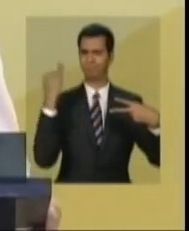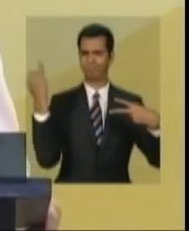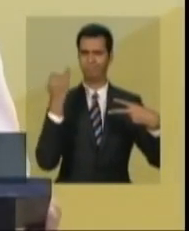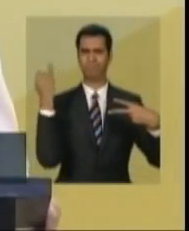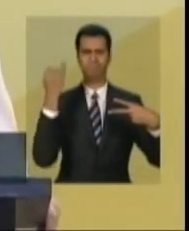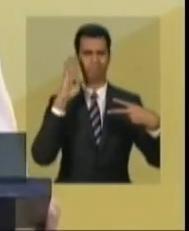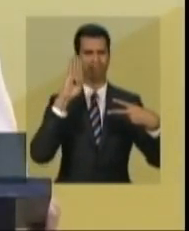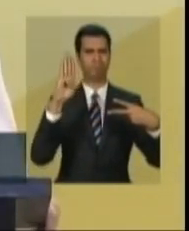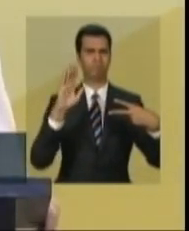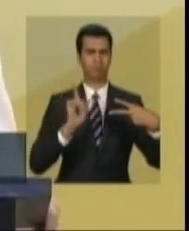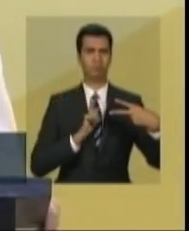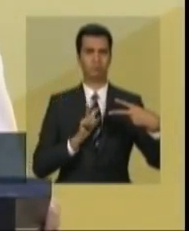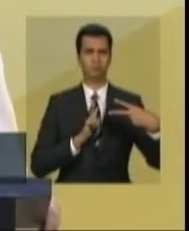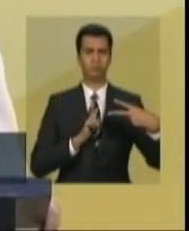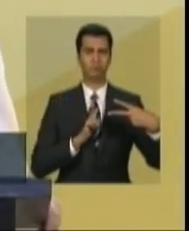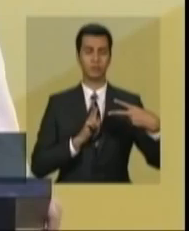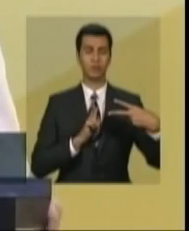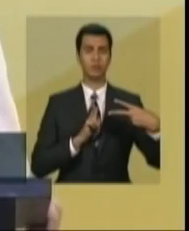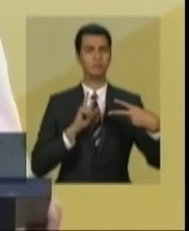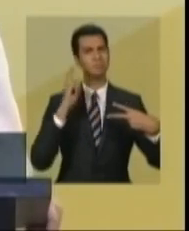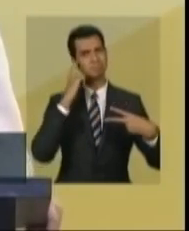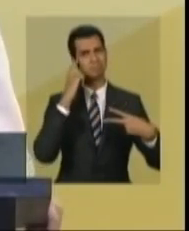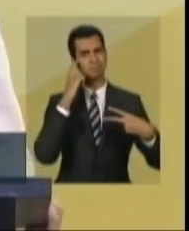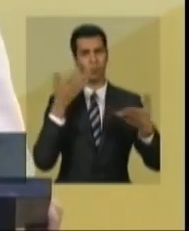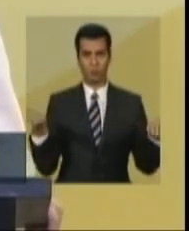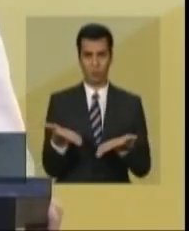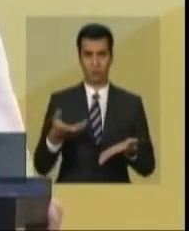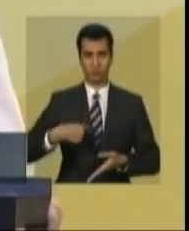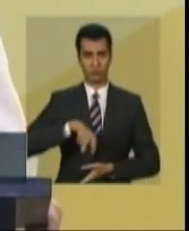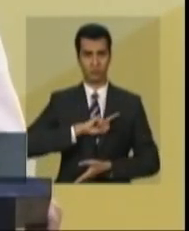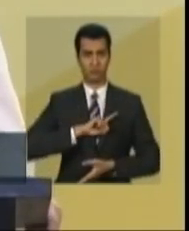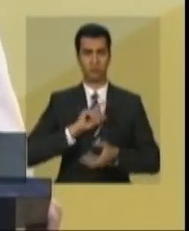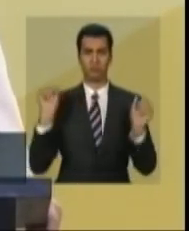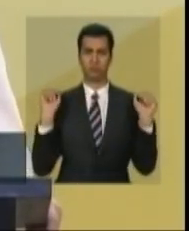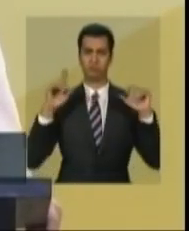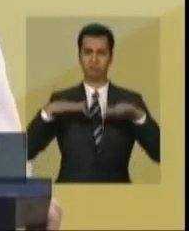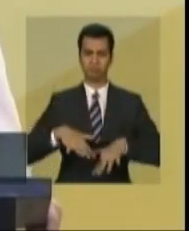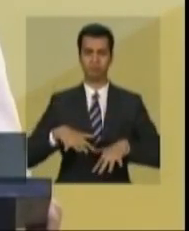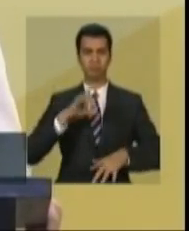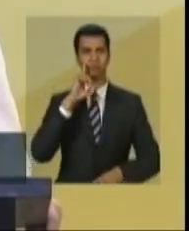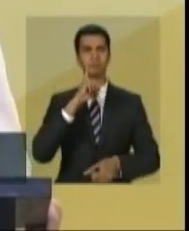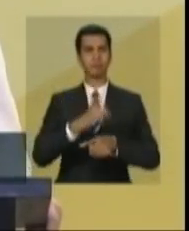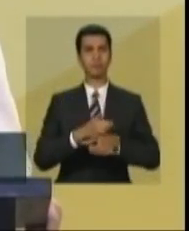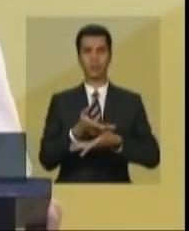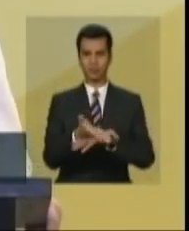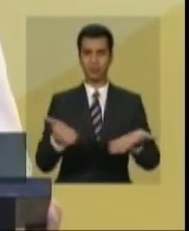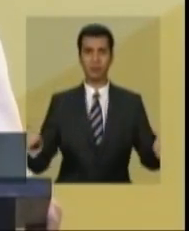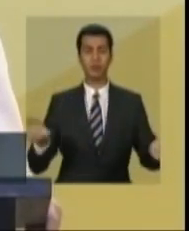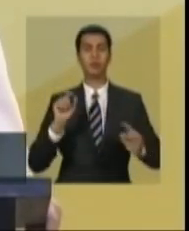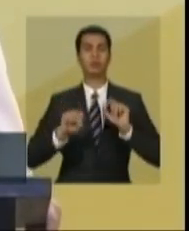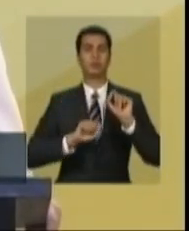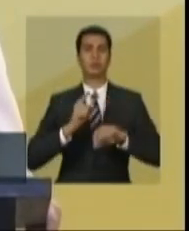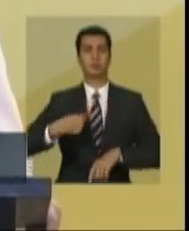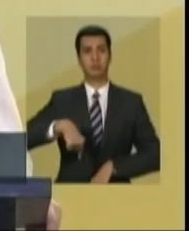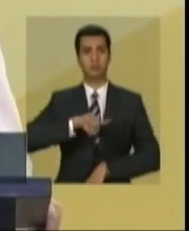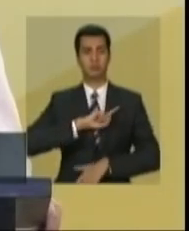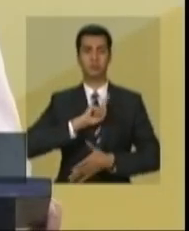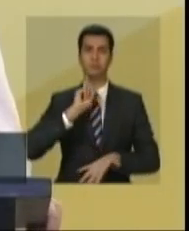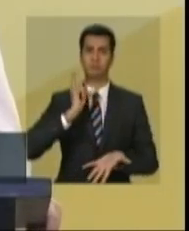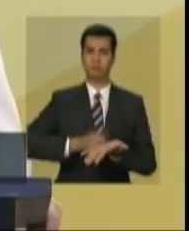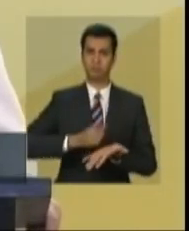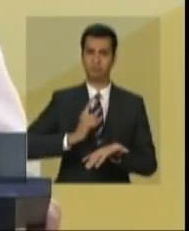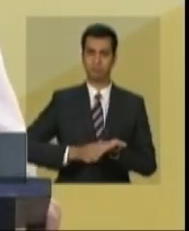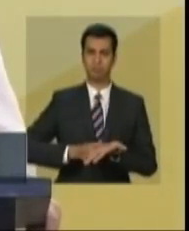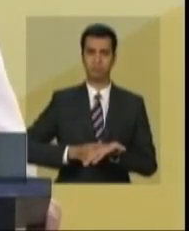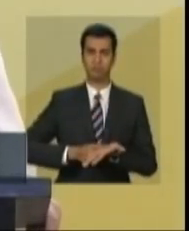eu acredito que esse nosso encontro de hoje serve para que nós firmemos,